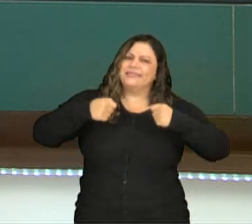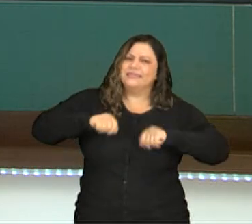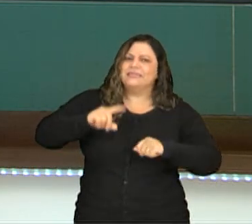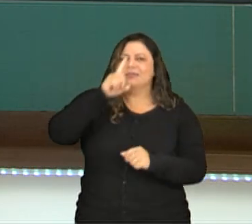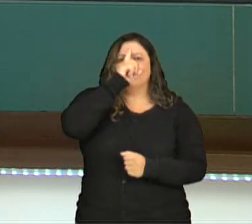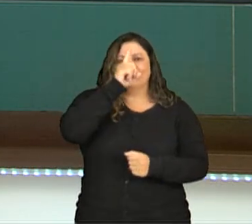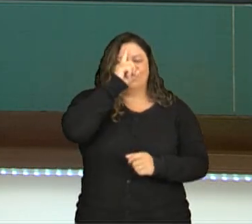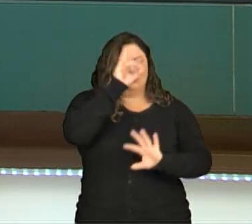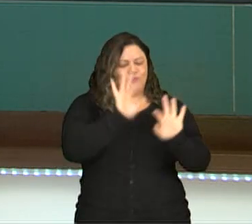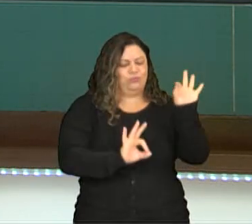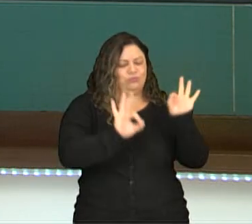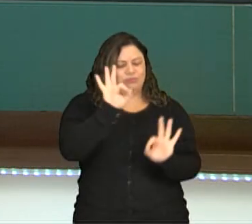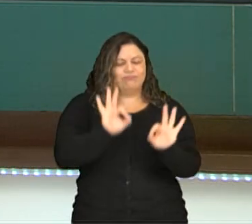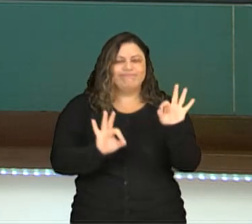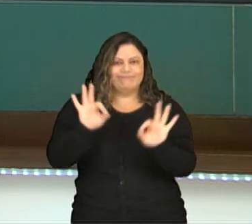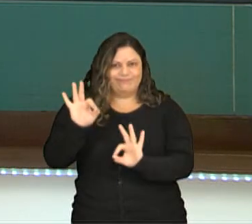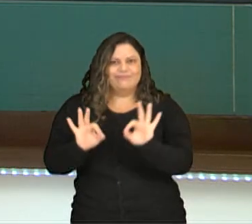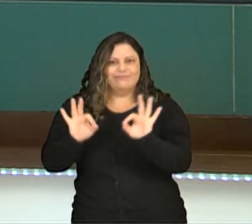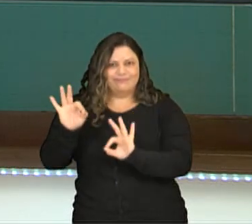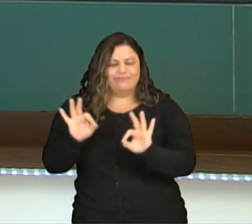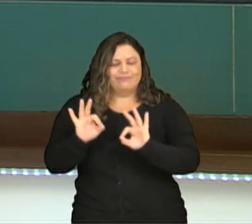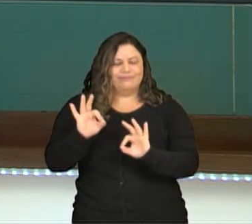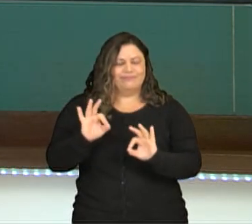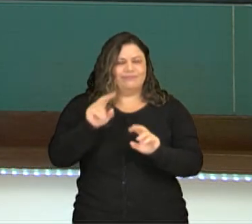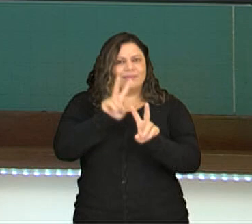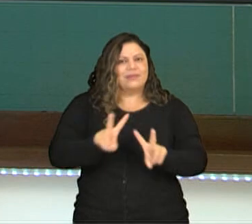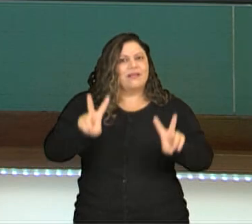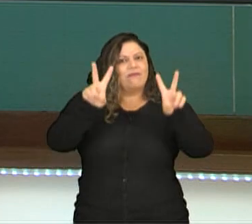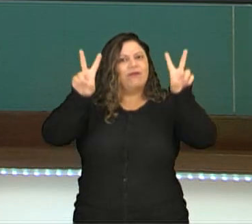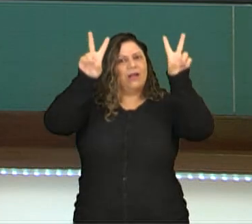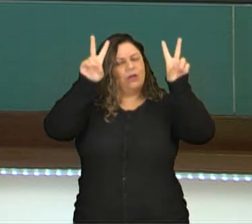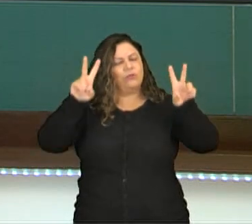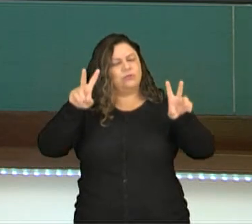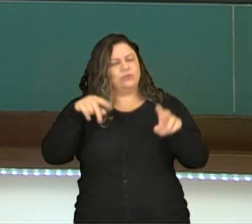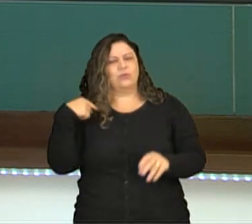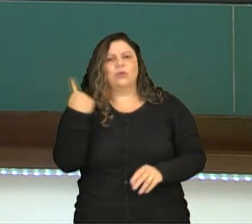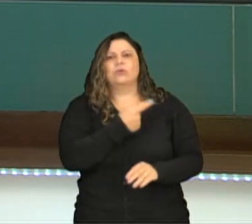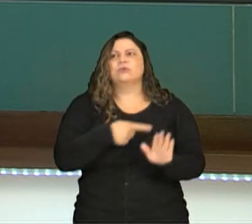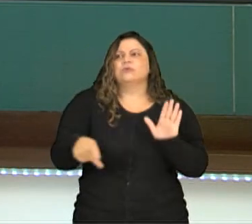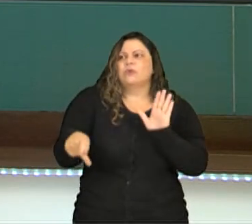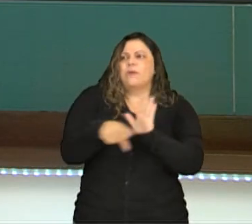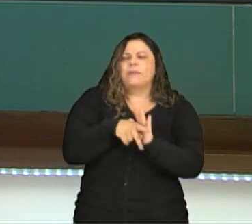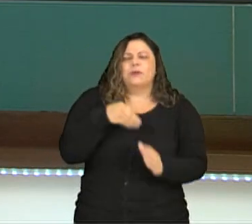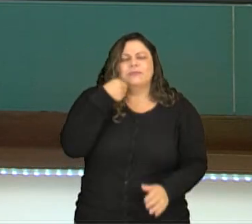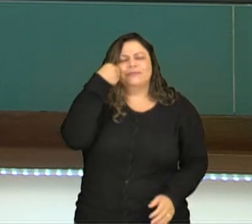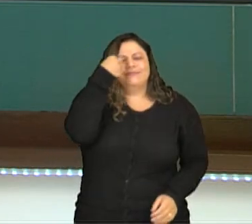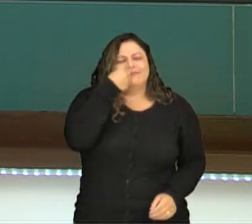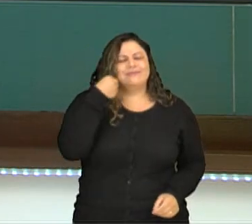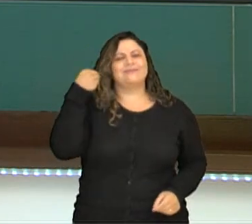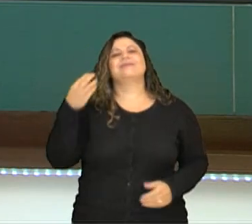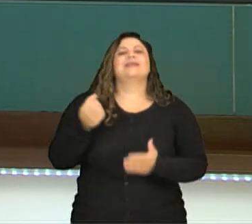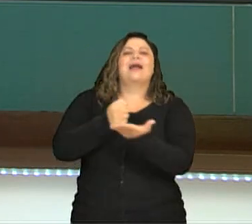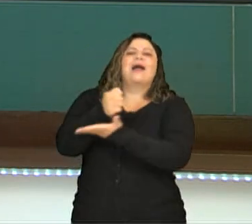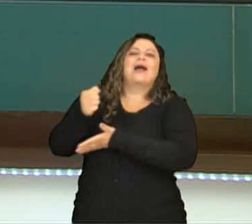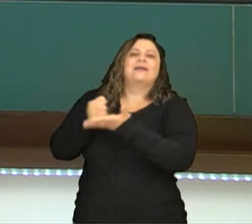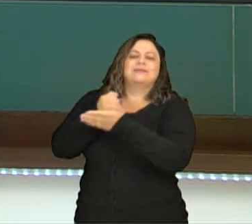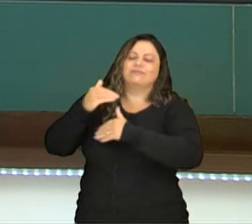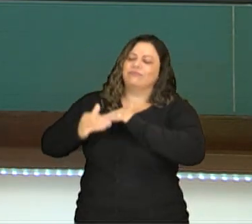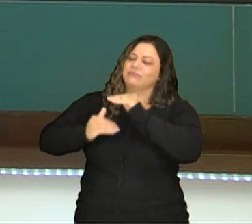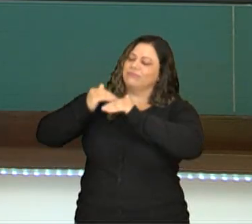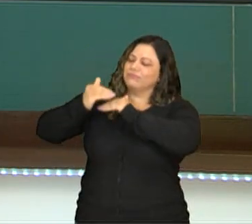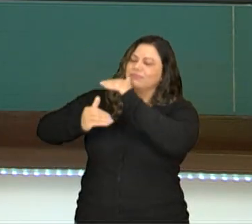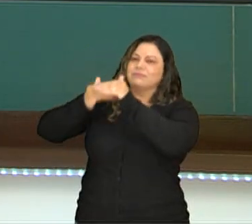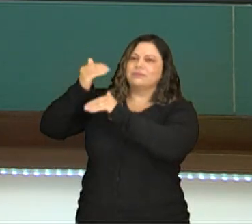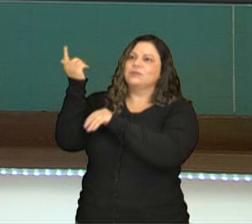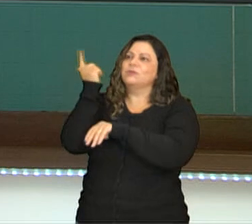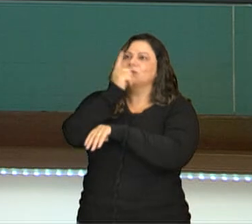forma organizada, de uma forma a valorizar a nossa própria experiência e dar as bases para que nós possamos avançar.